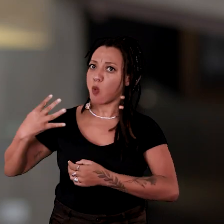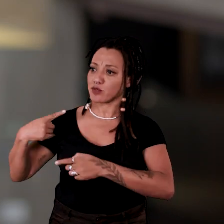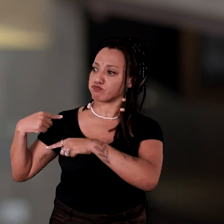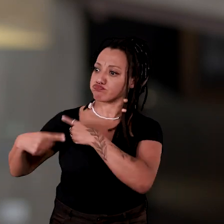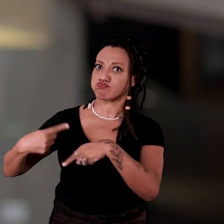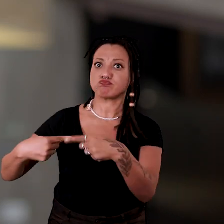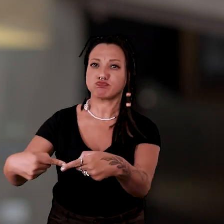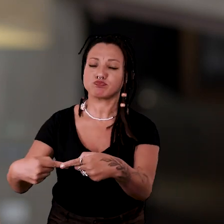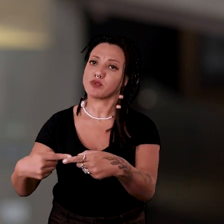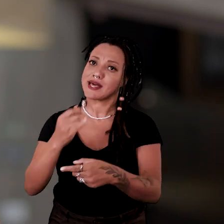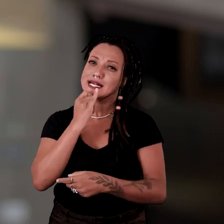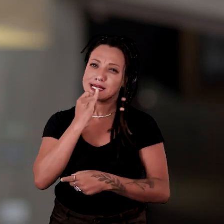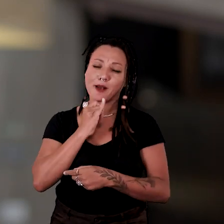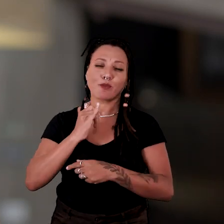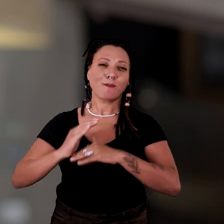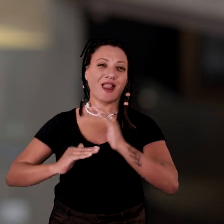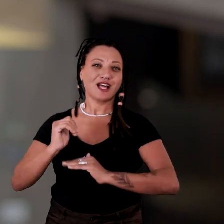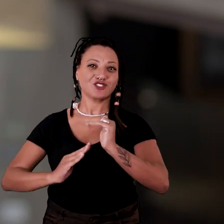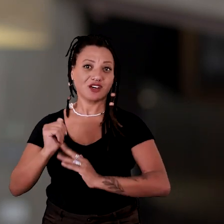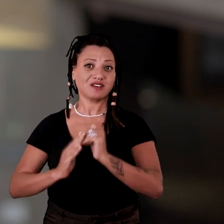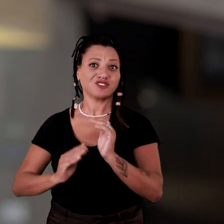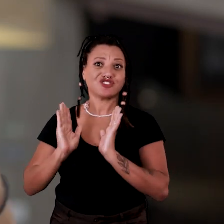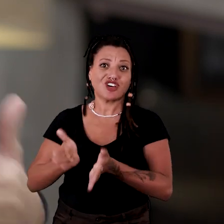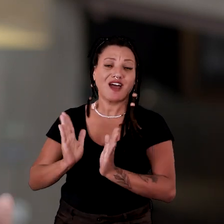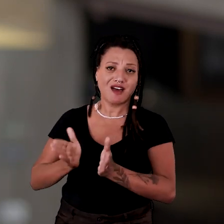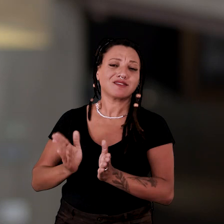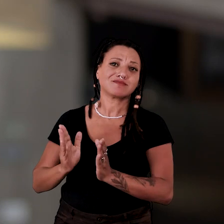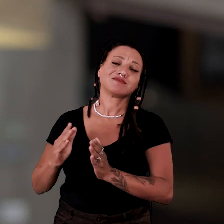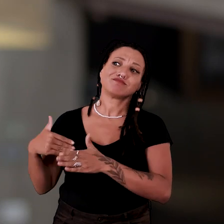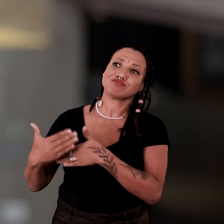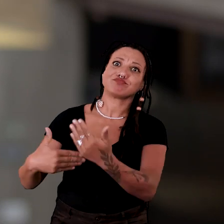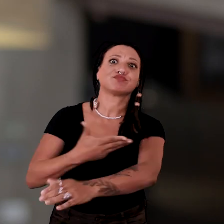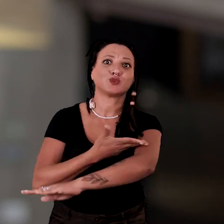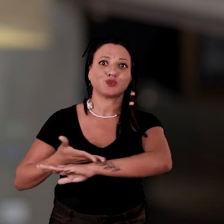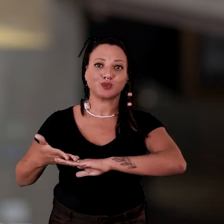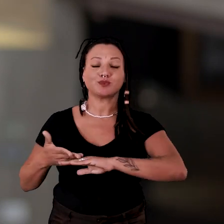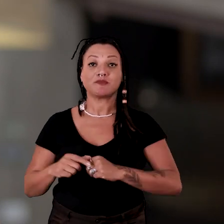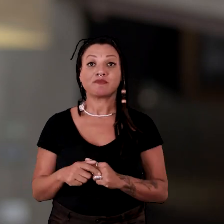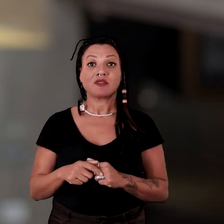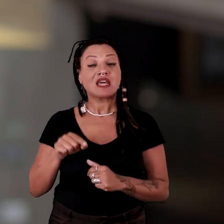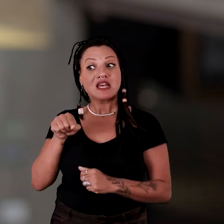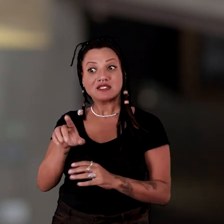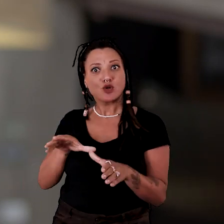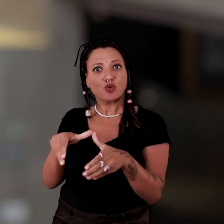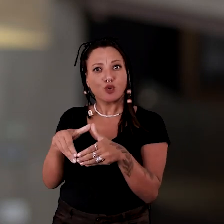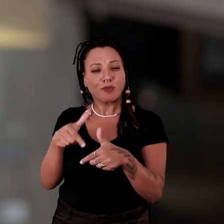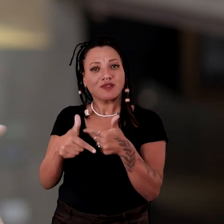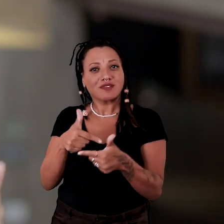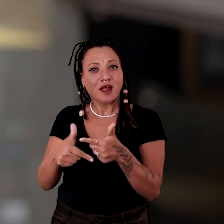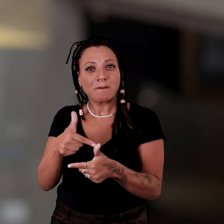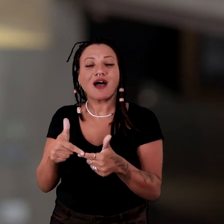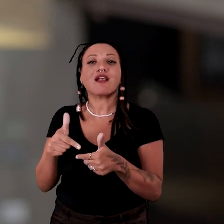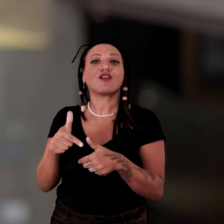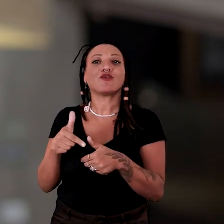essa coleta e fazem a coleta porta a porta. Ou seja, eles vão até as caçambas do plano piloto, no caso desse grupo atendido, e fazem